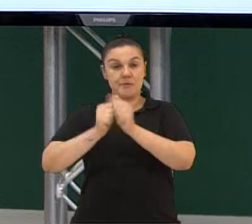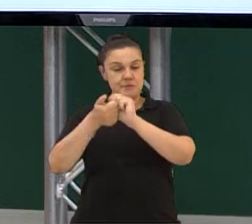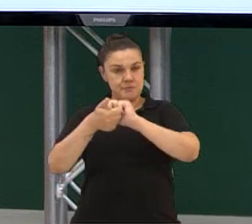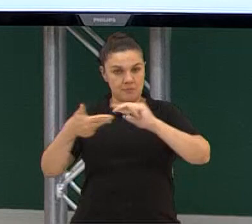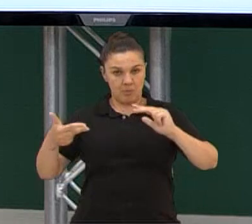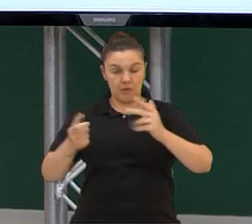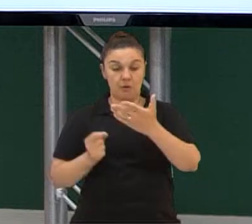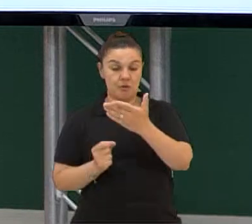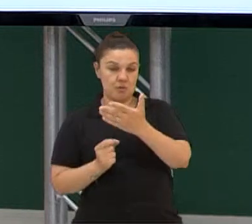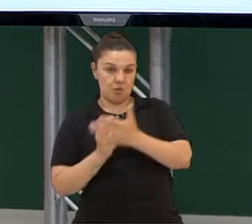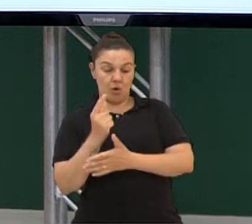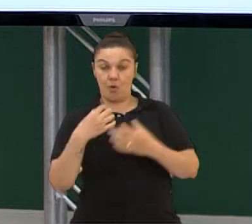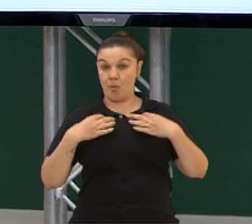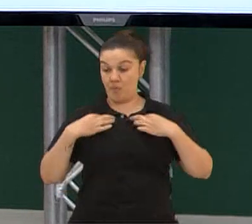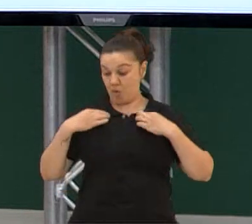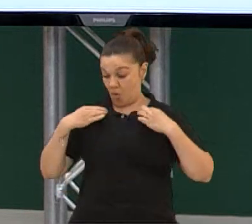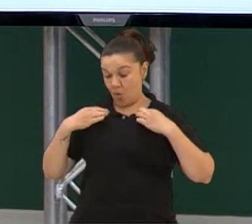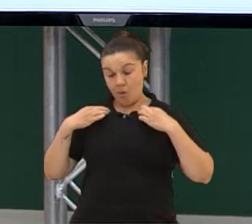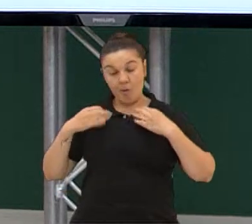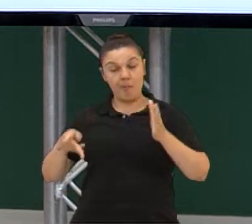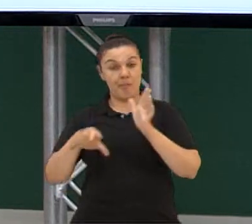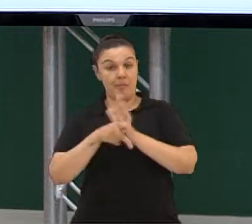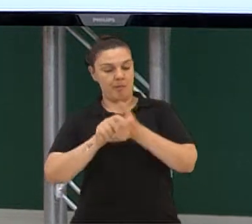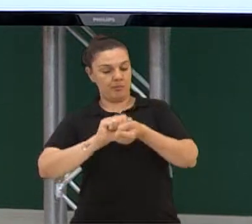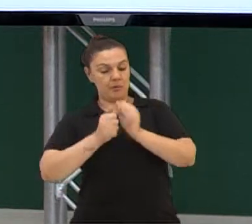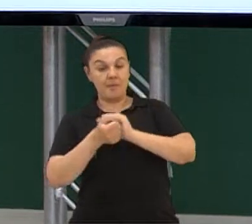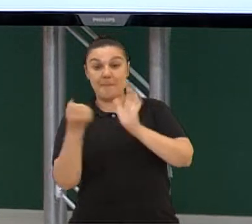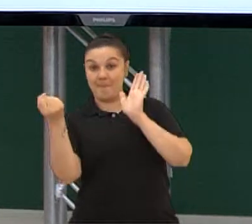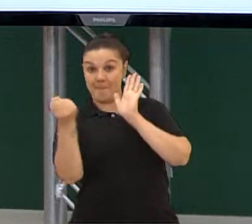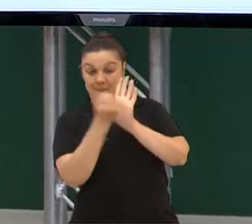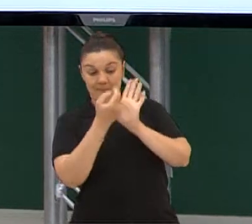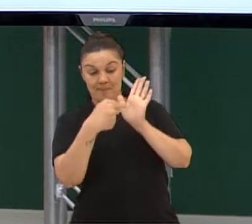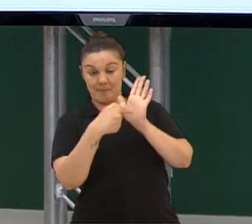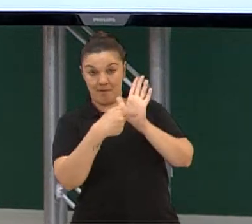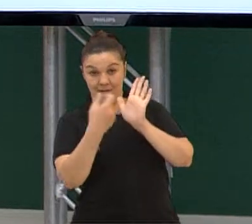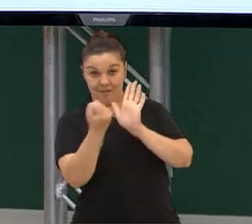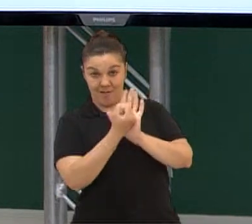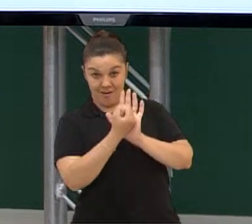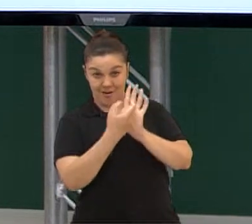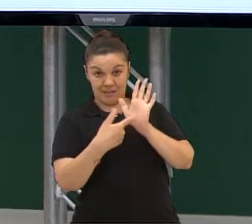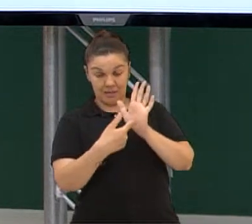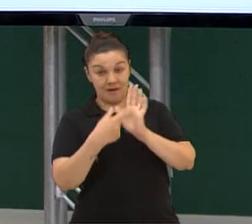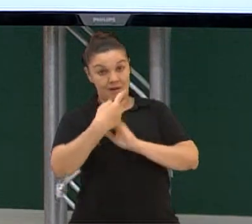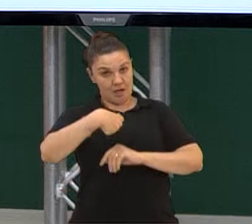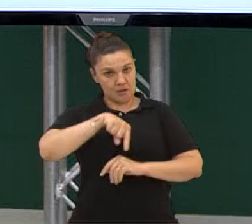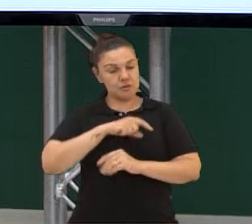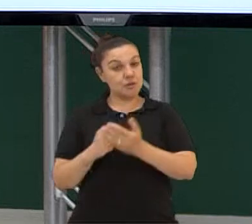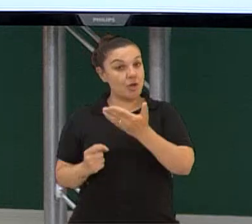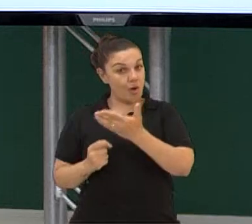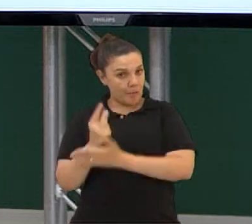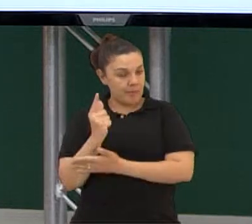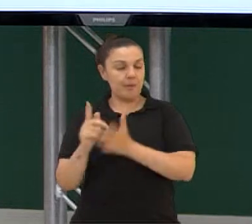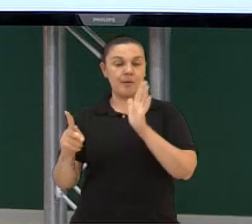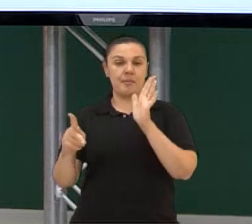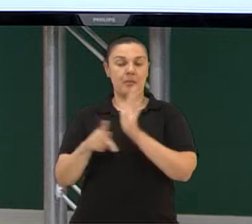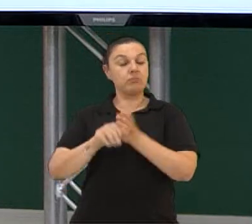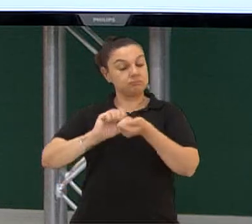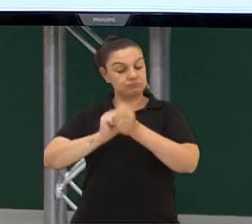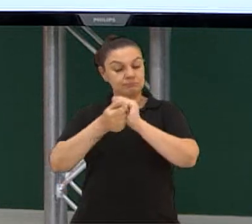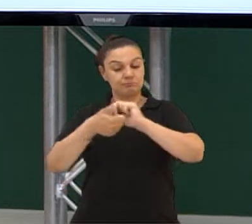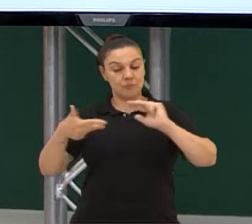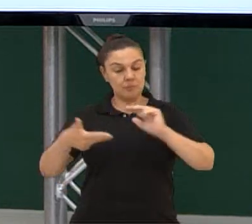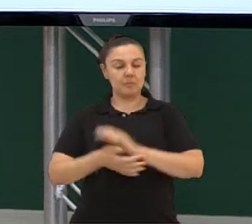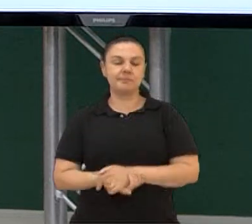nós compramos roupas esportivas de uma determinada marca, nós estamos consumindo